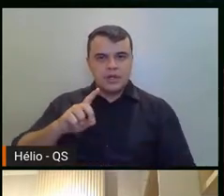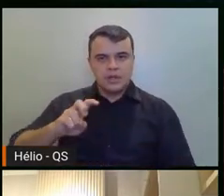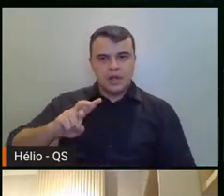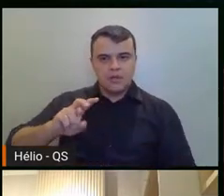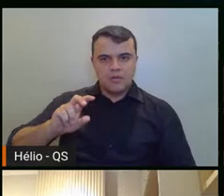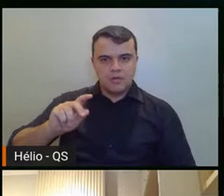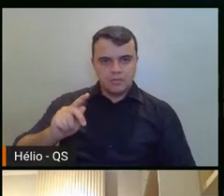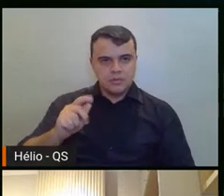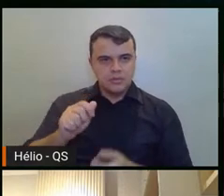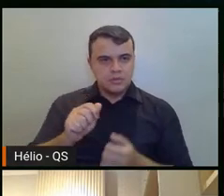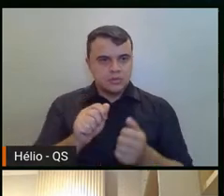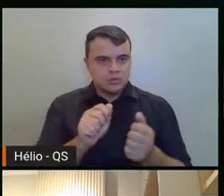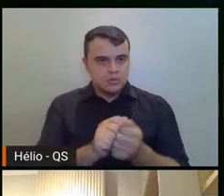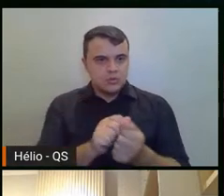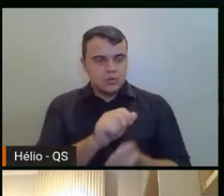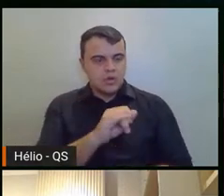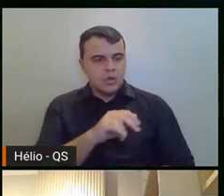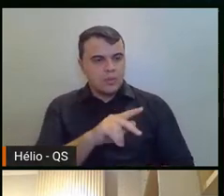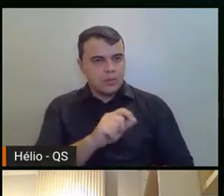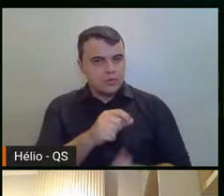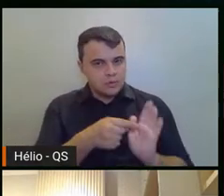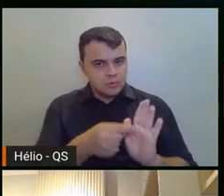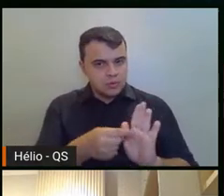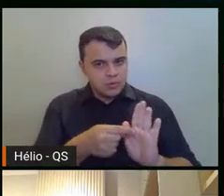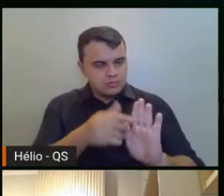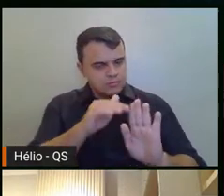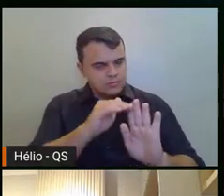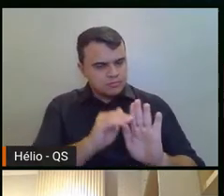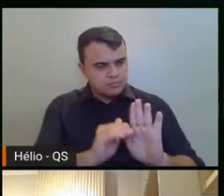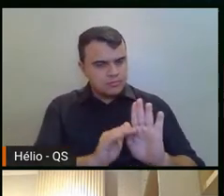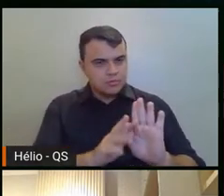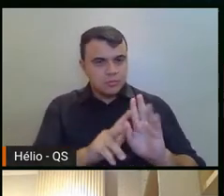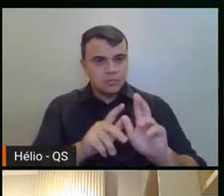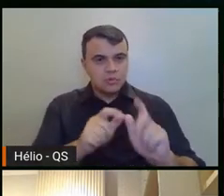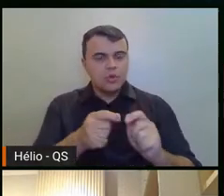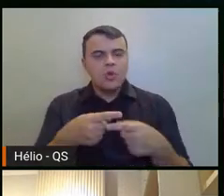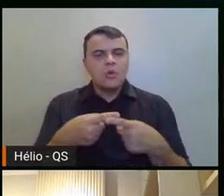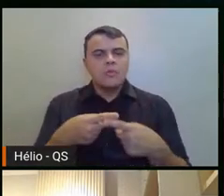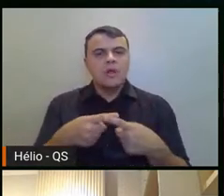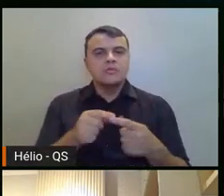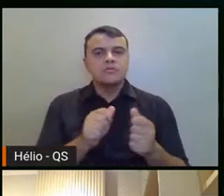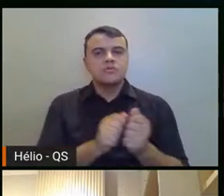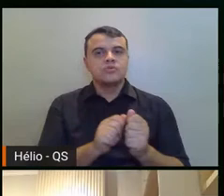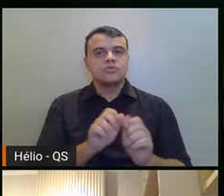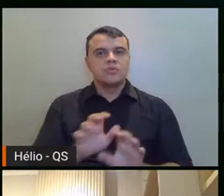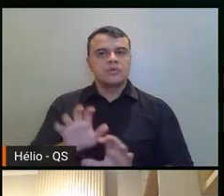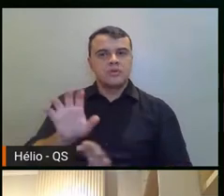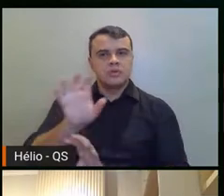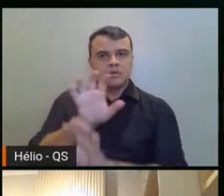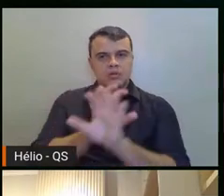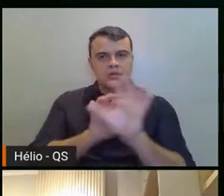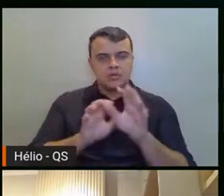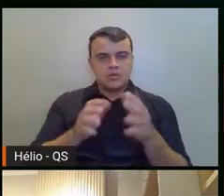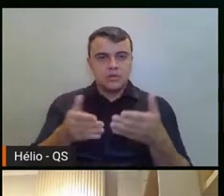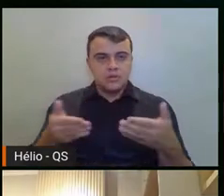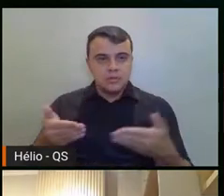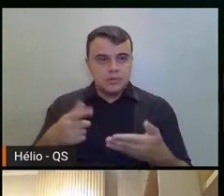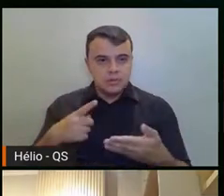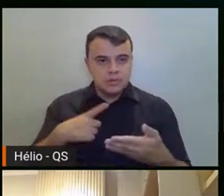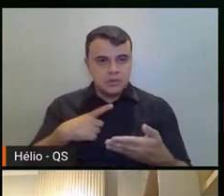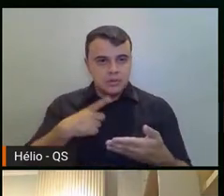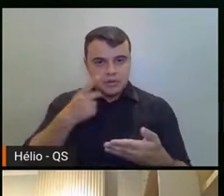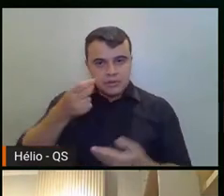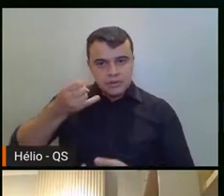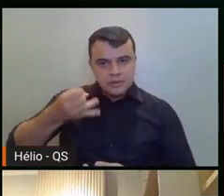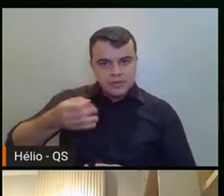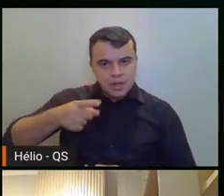a WS em parceria com a impulso eu vou mostrar os elementos ali do Porque eles estão posicionados daquela forma né como o Renan e o Felipão Já